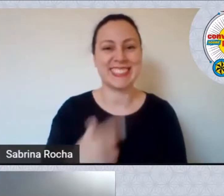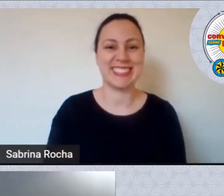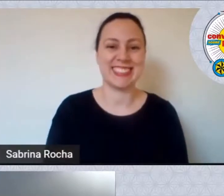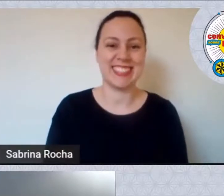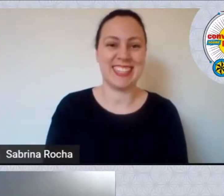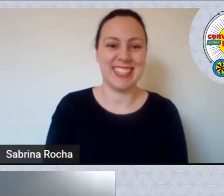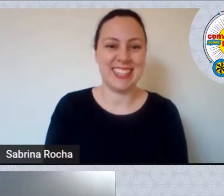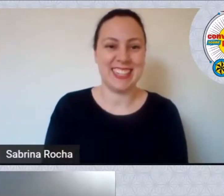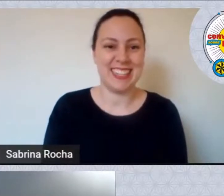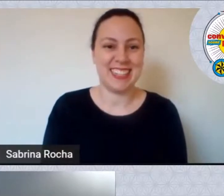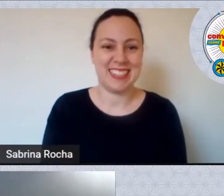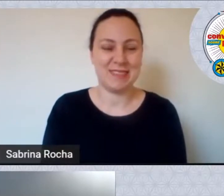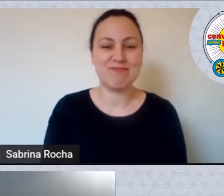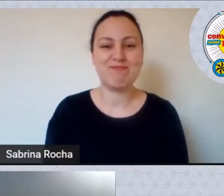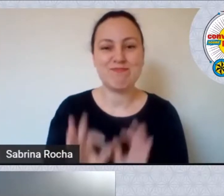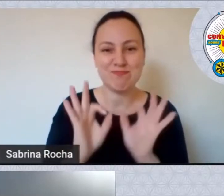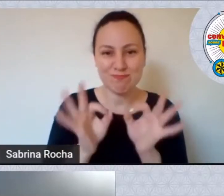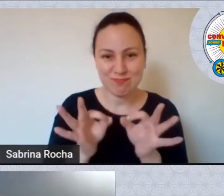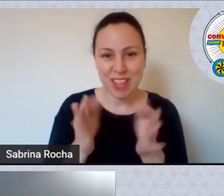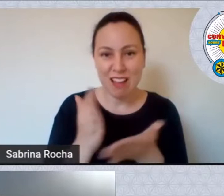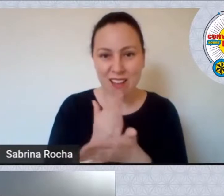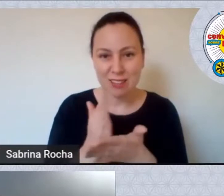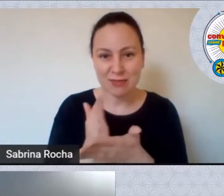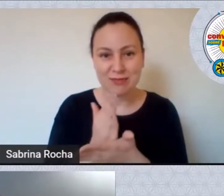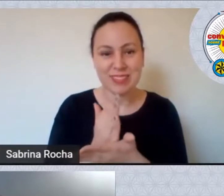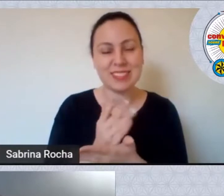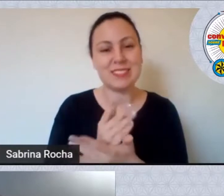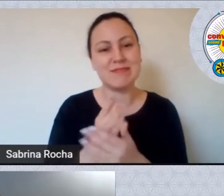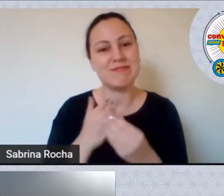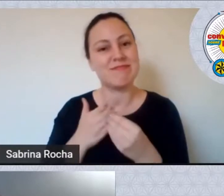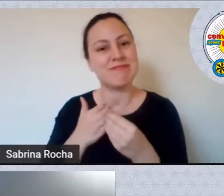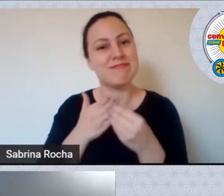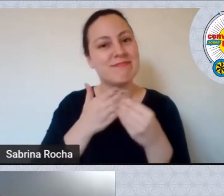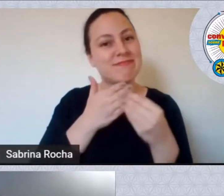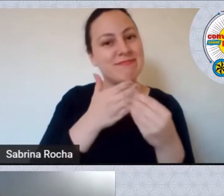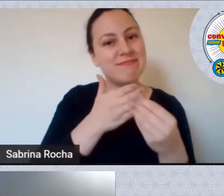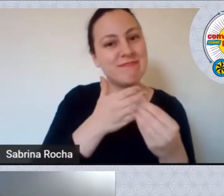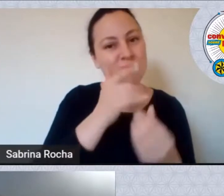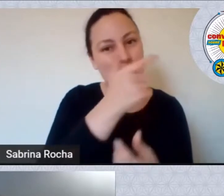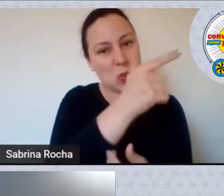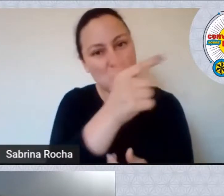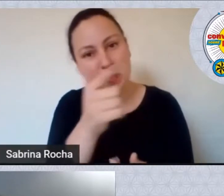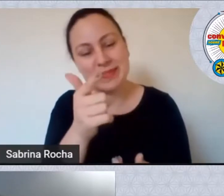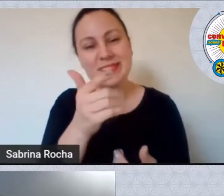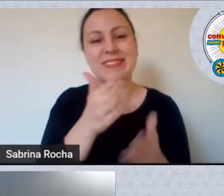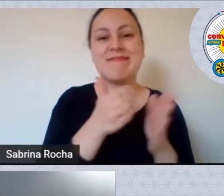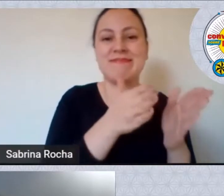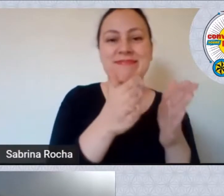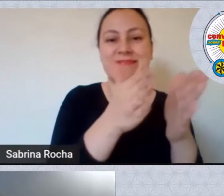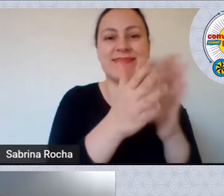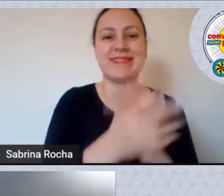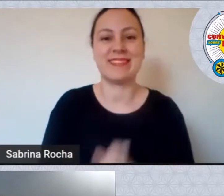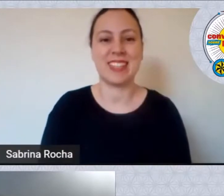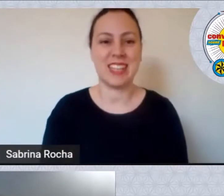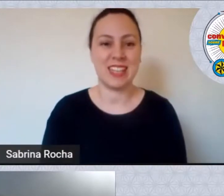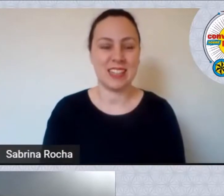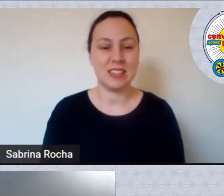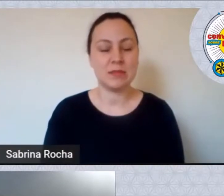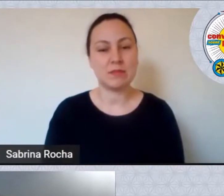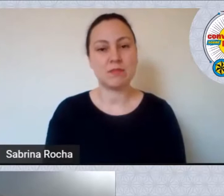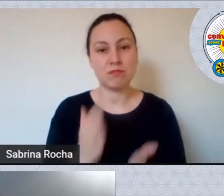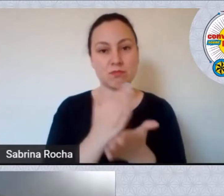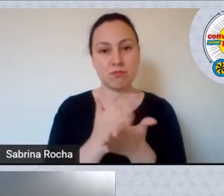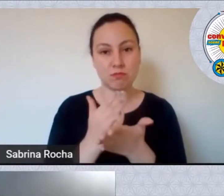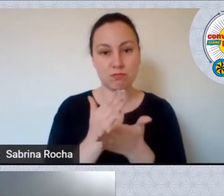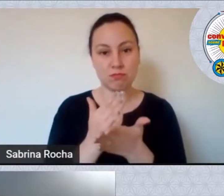né? E tenho certeza que algumas delas vão nos levar a outros caminhos, né? E eu queria começar,